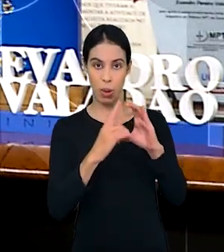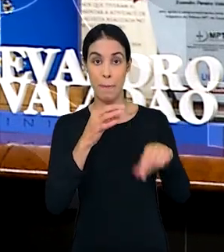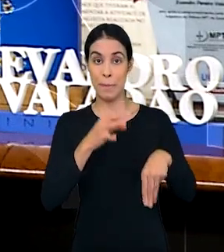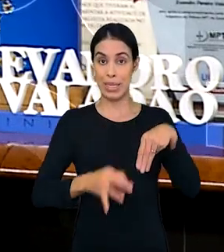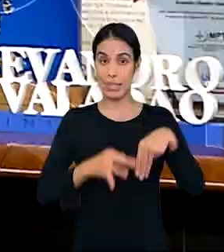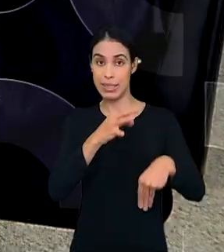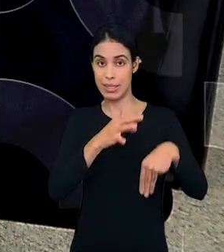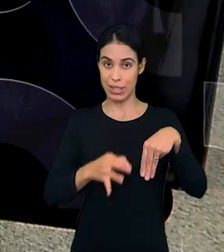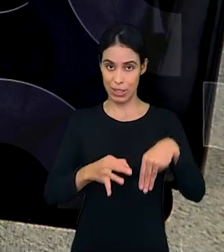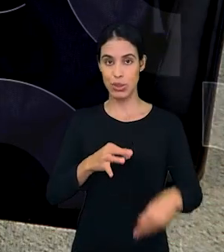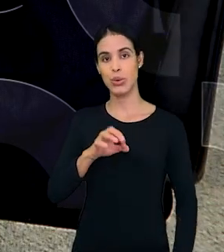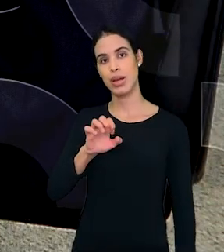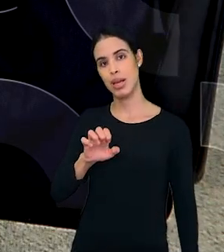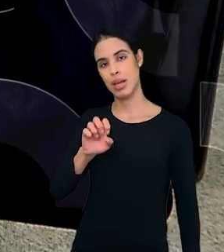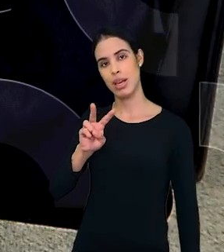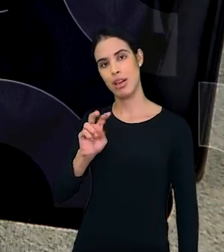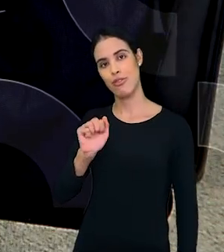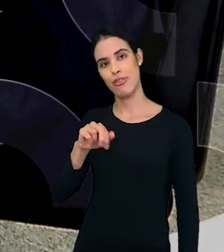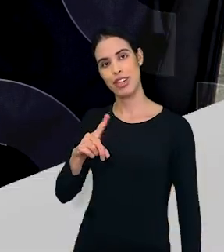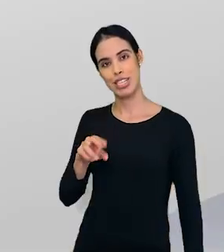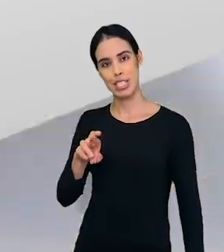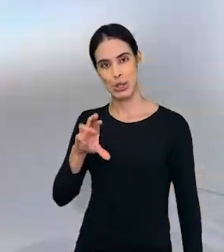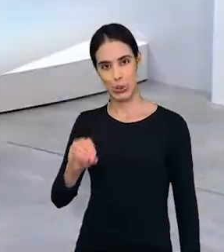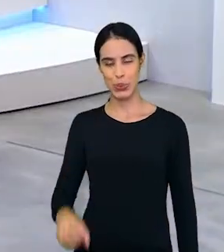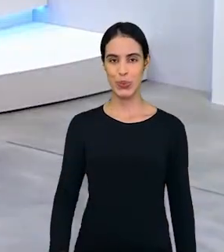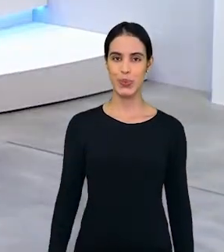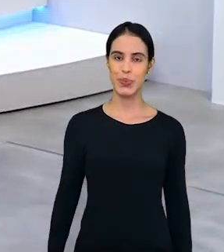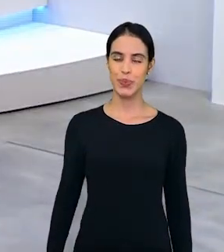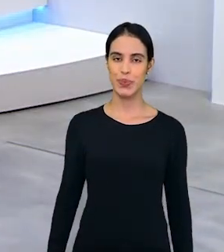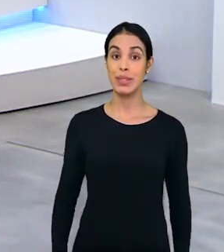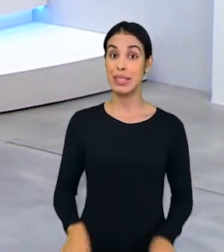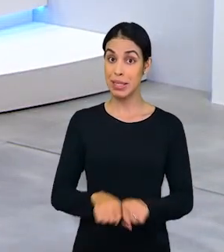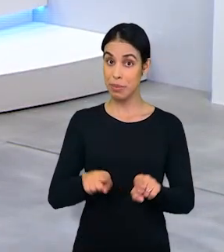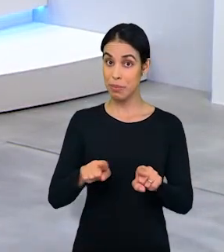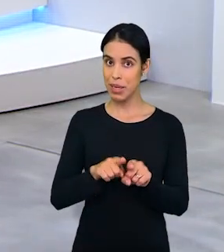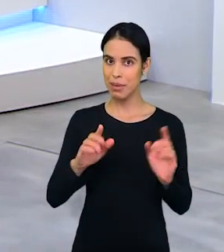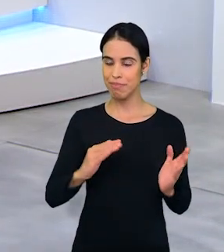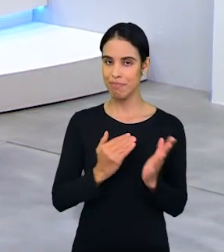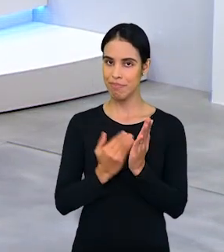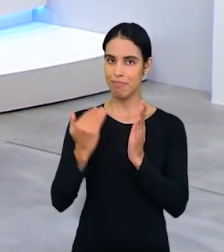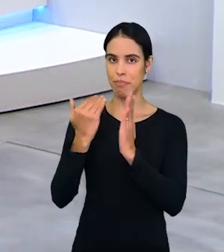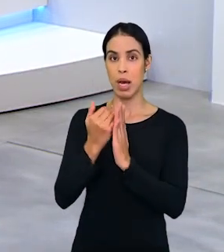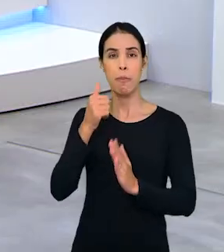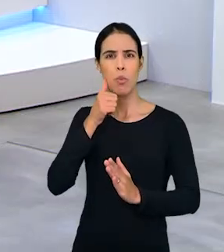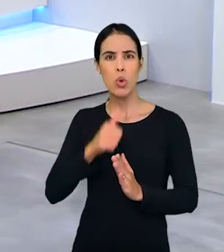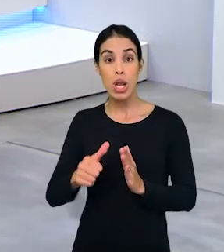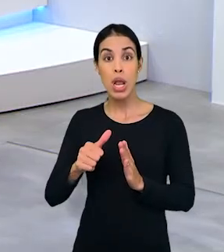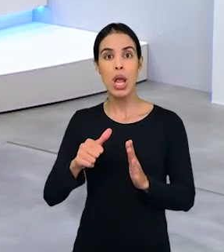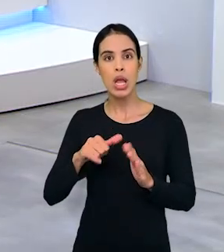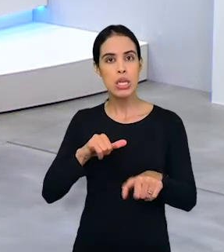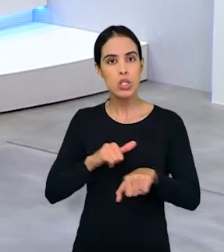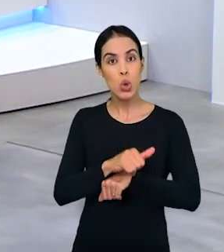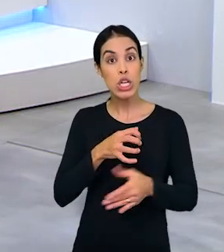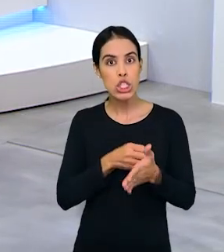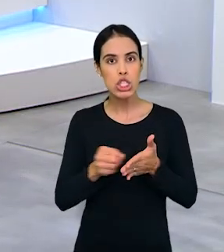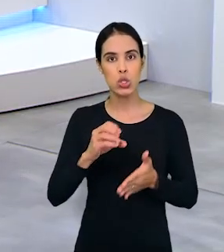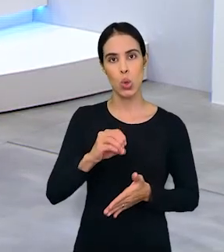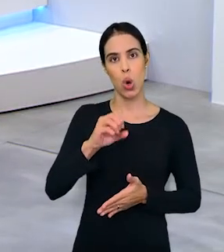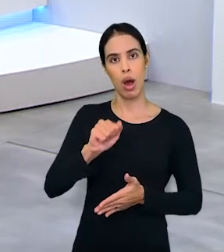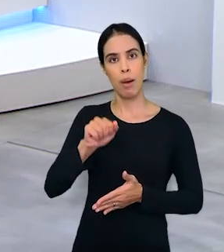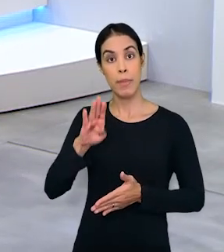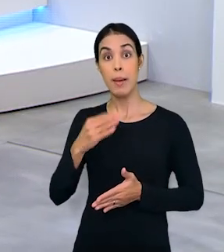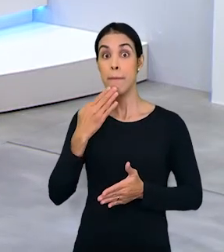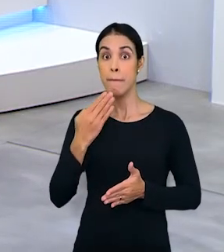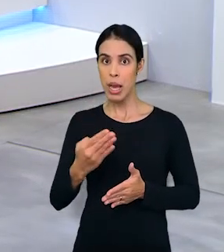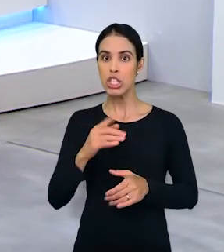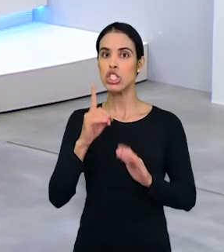programa, o ministro do TST, Evandro Valadão. Você vai ver também: mulher que fraudou registro na OAB perde direito